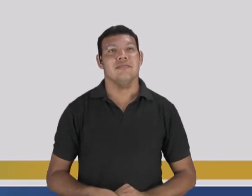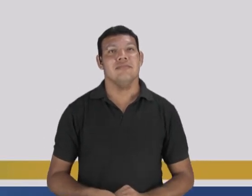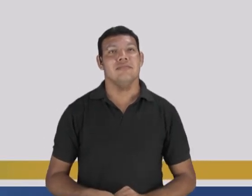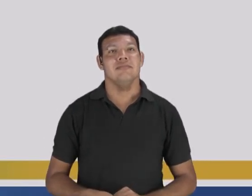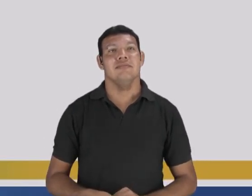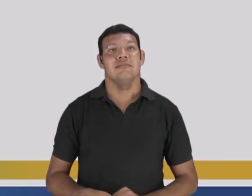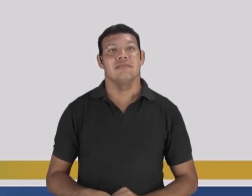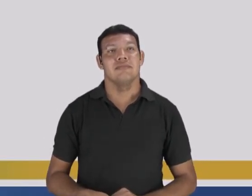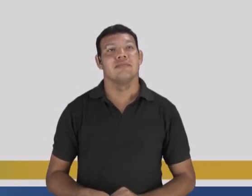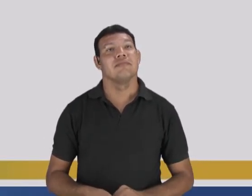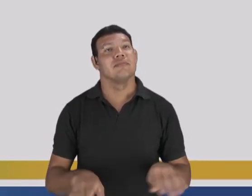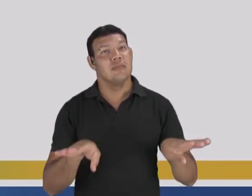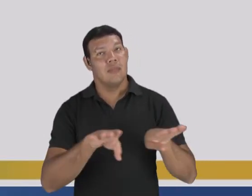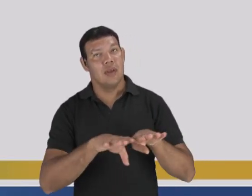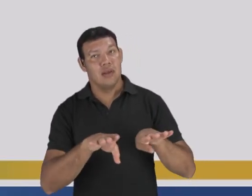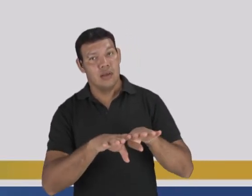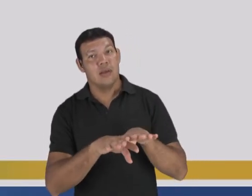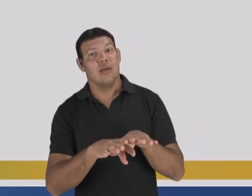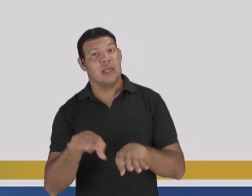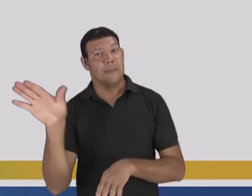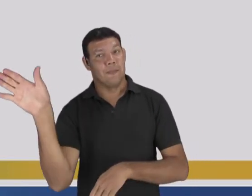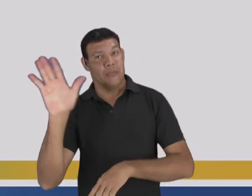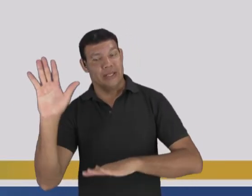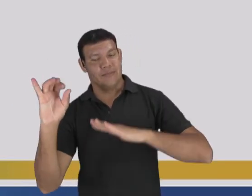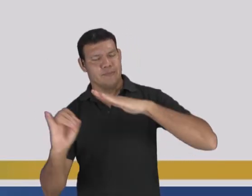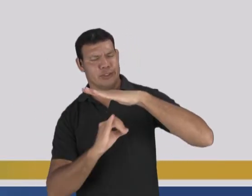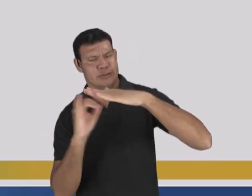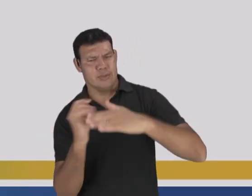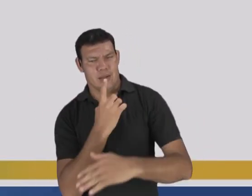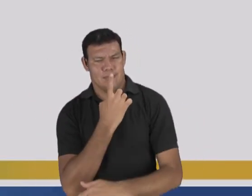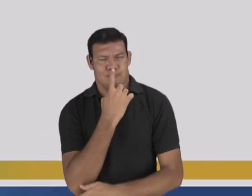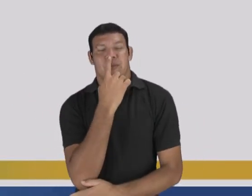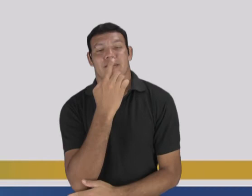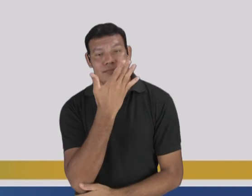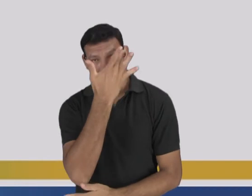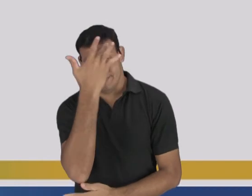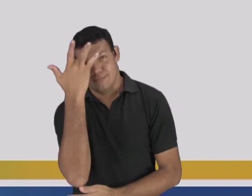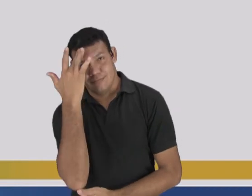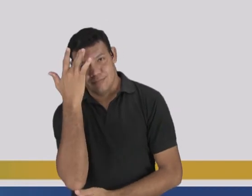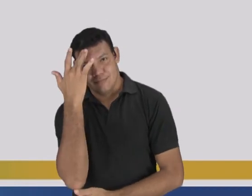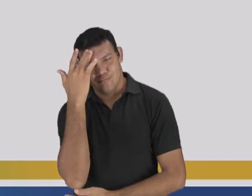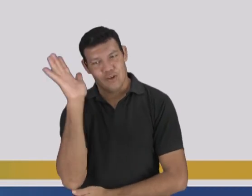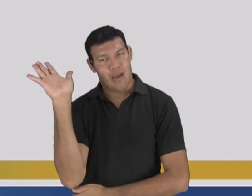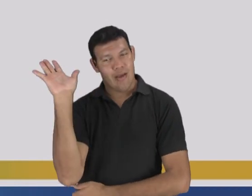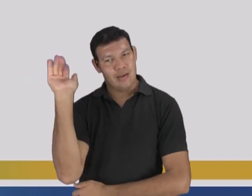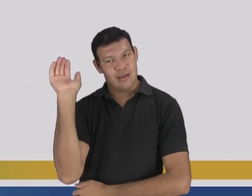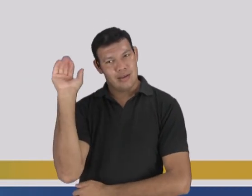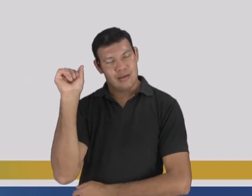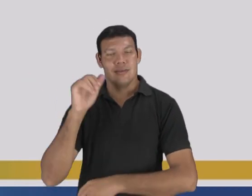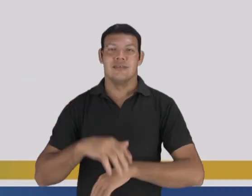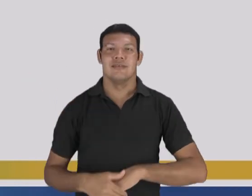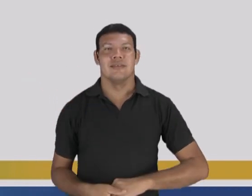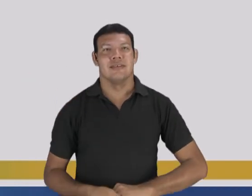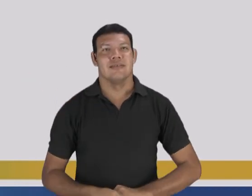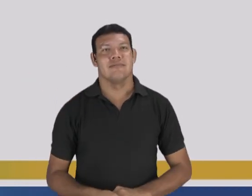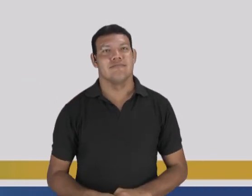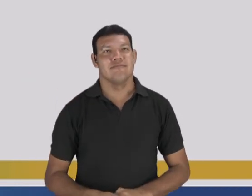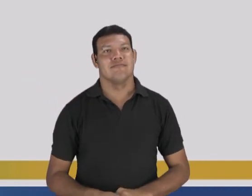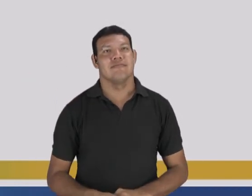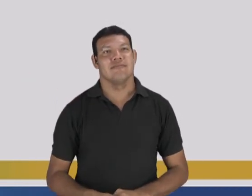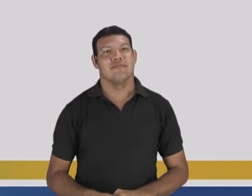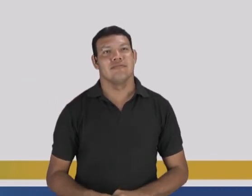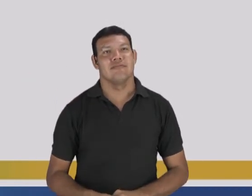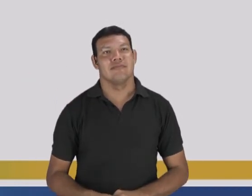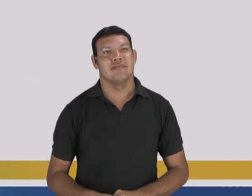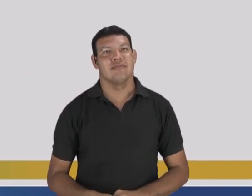E aí tem umas despedidas informais, né? Aqueles que eu uso mais para os íntimos. Tchau, né? Que seria